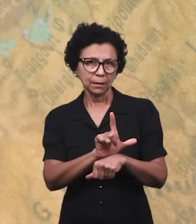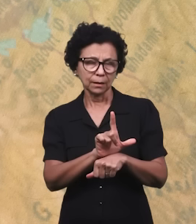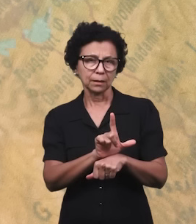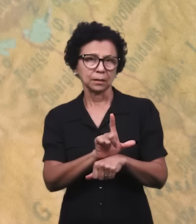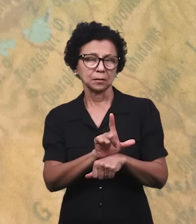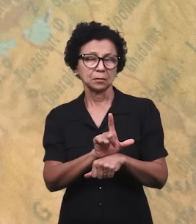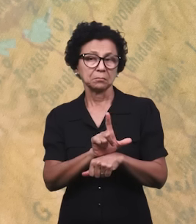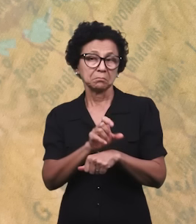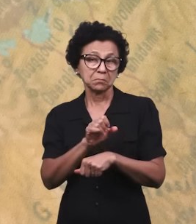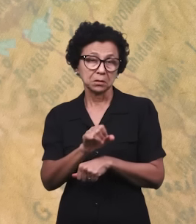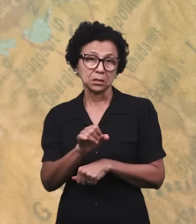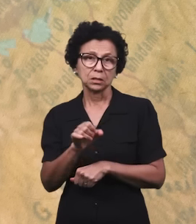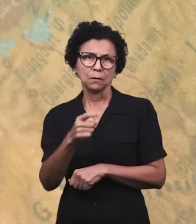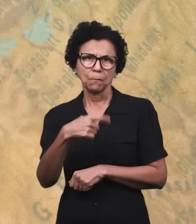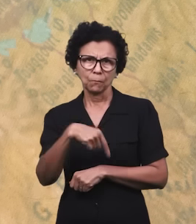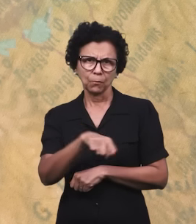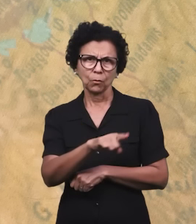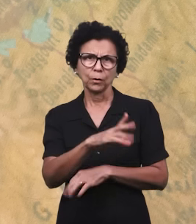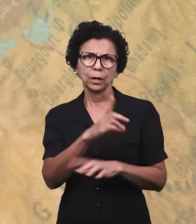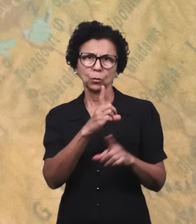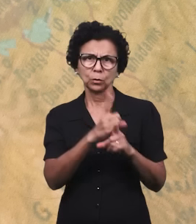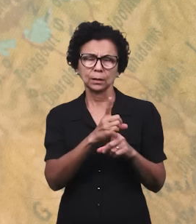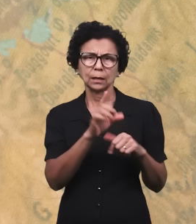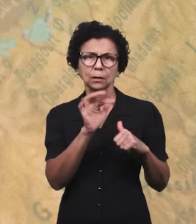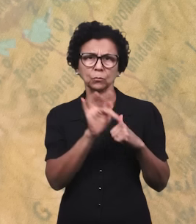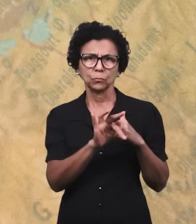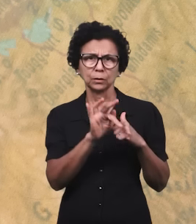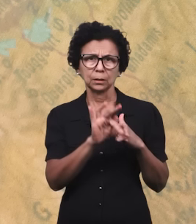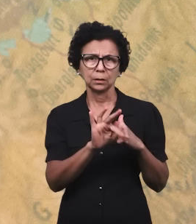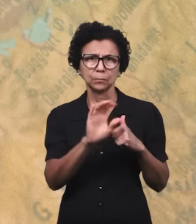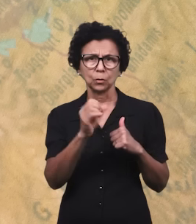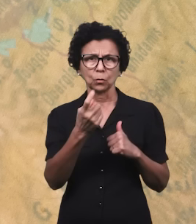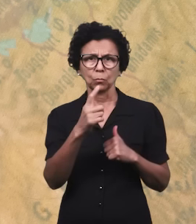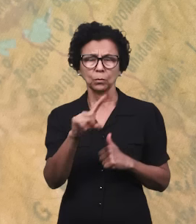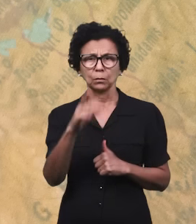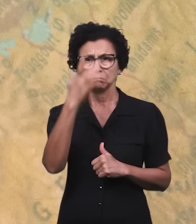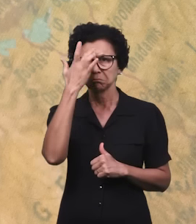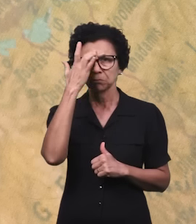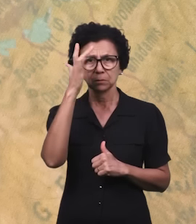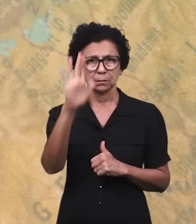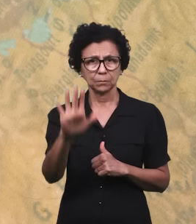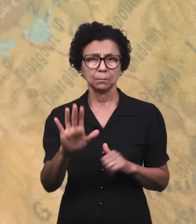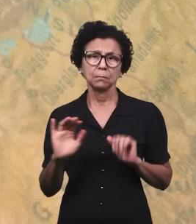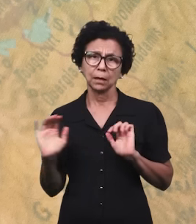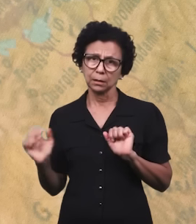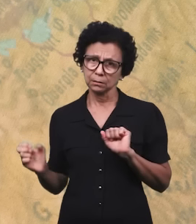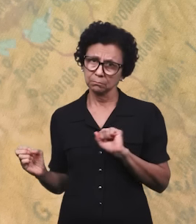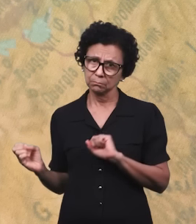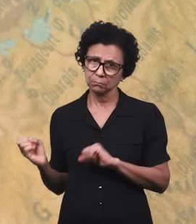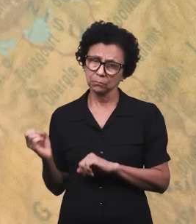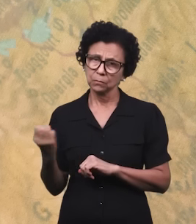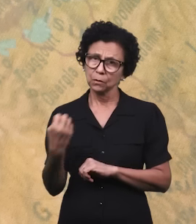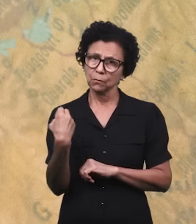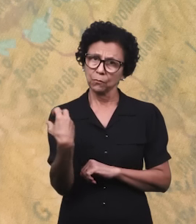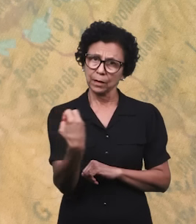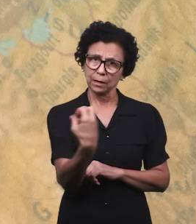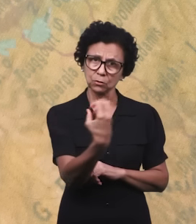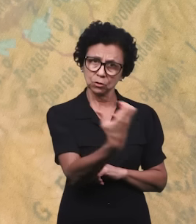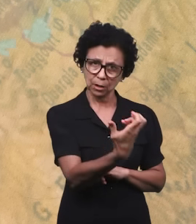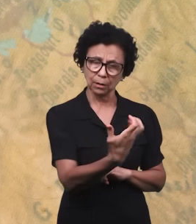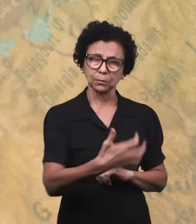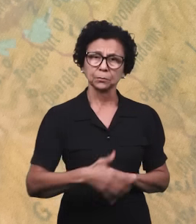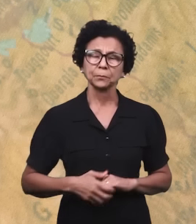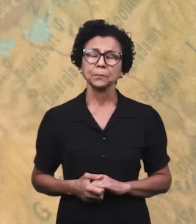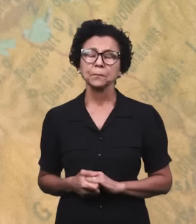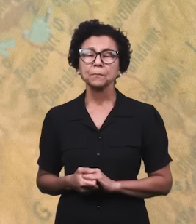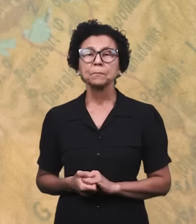já foi para a Galileia para encontrar com Filipe ou não. Mas, de qualquer forma, a viagem foi feita. E,